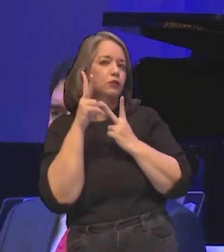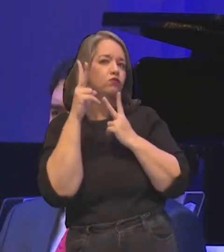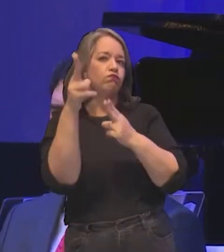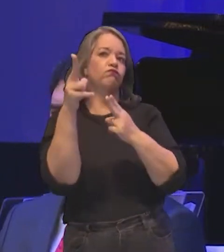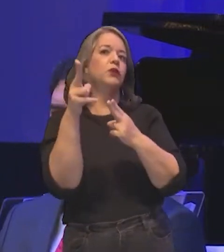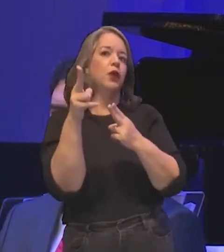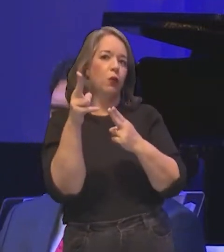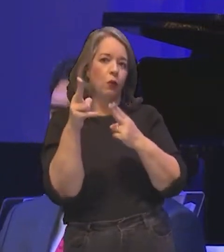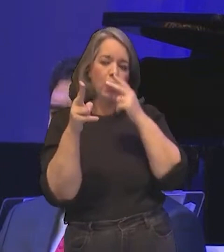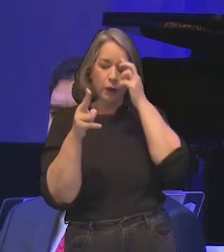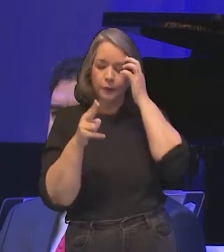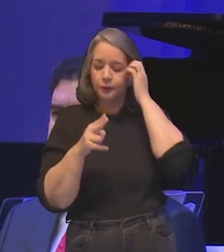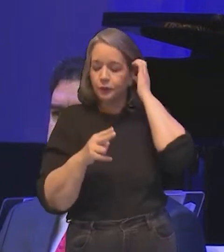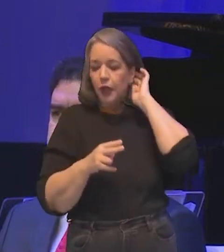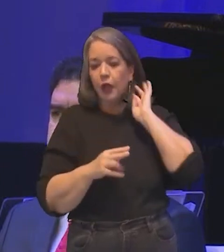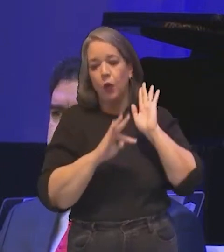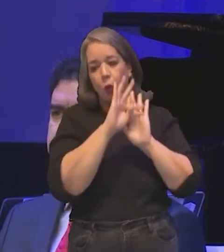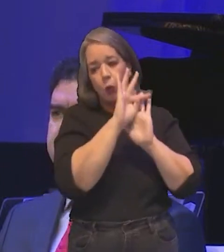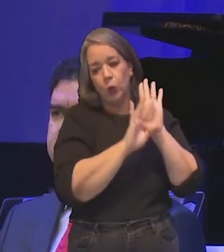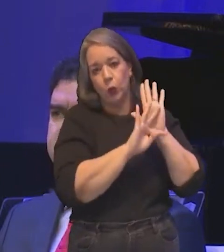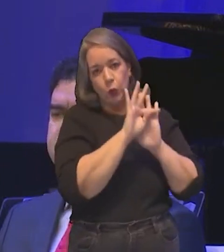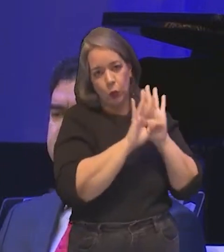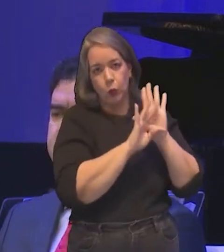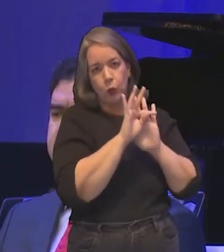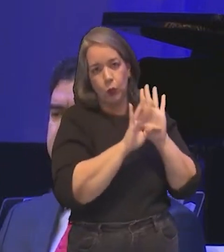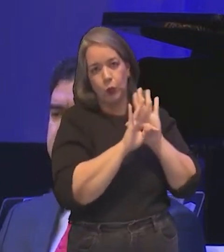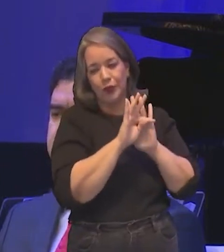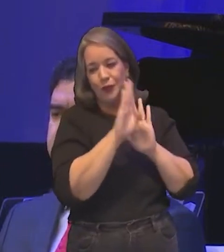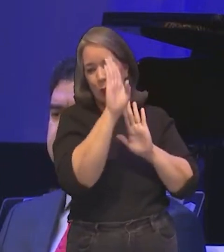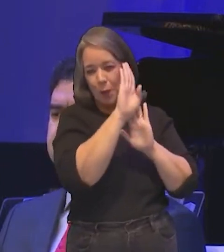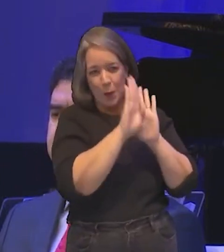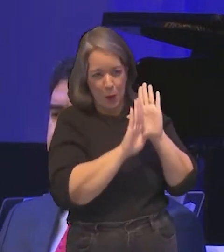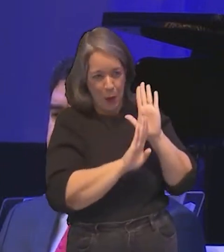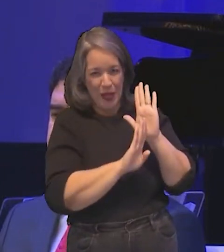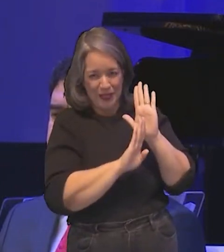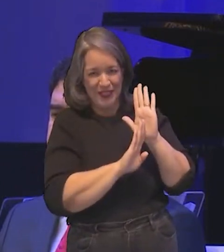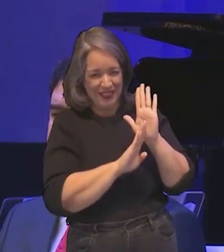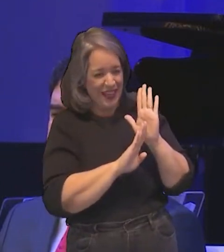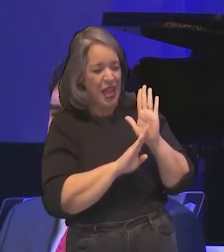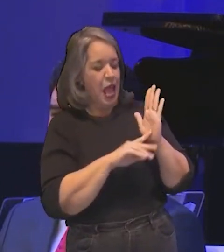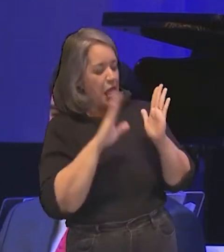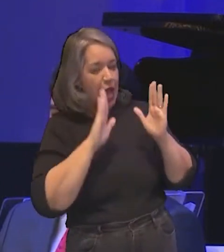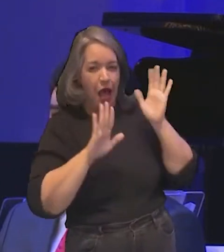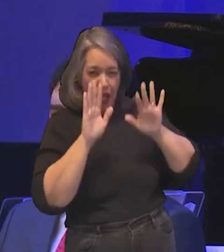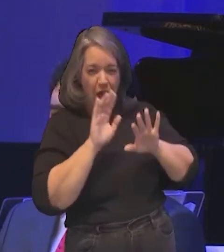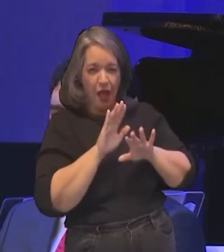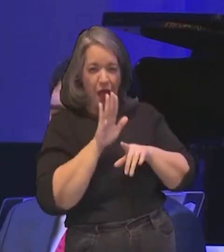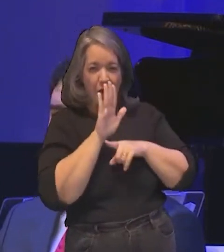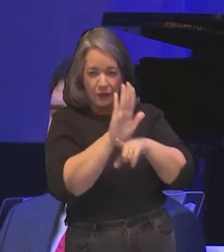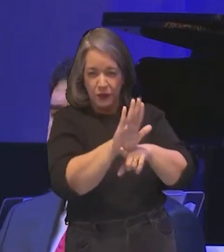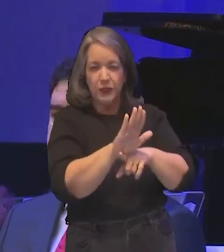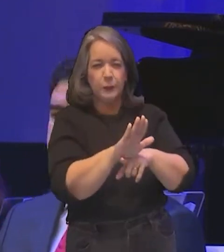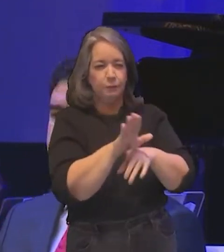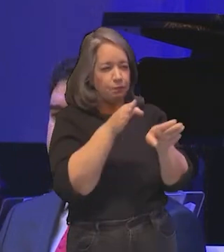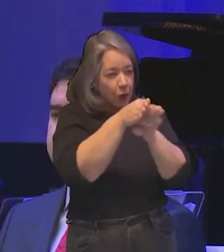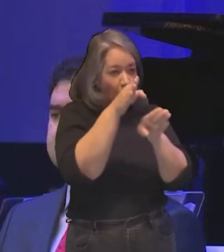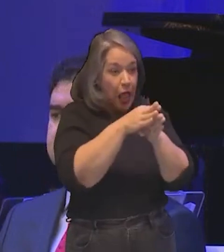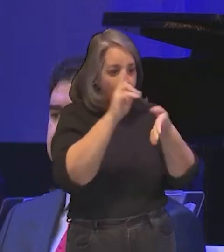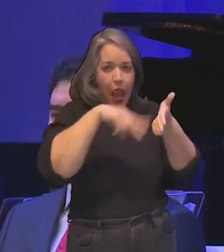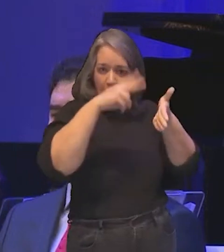de maneira unânime, vocês veem como é difícil falarmos todos juntos as mesmas palavras. É um desafio muito